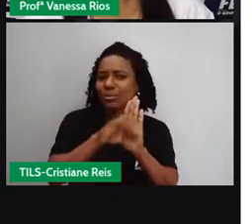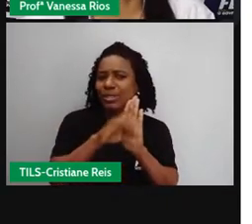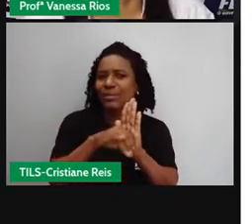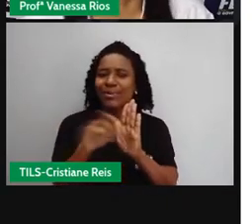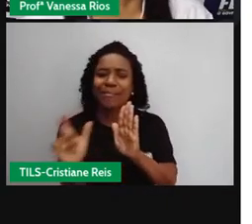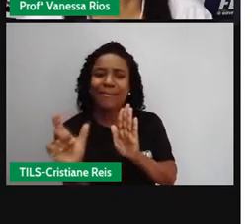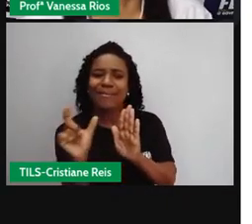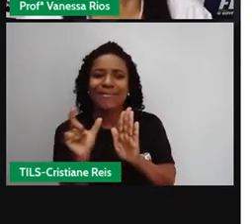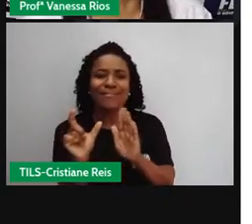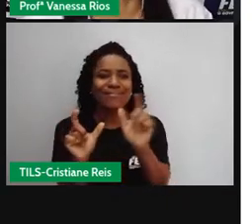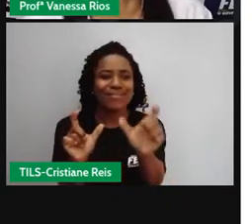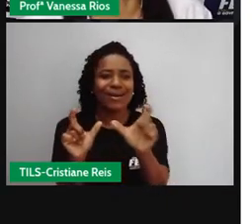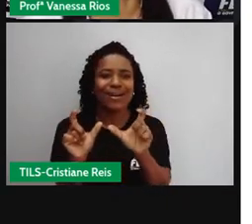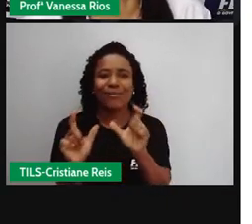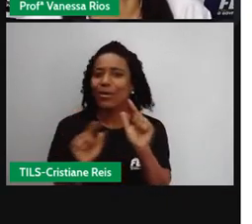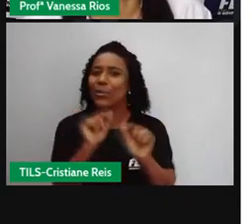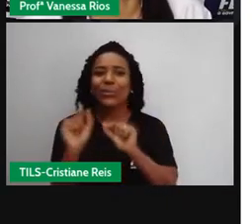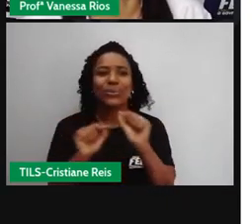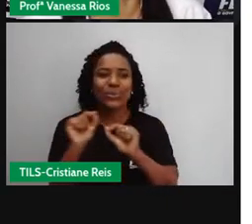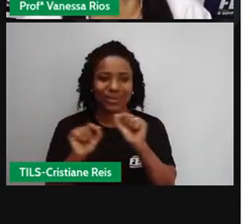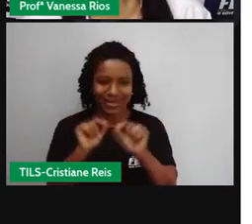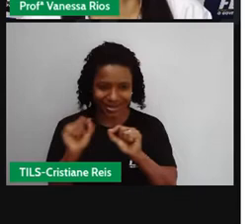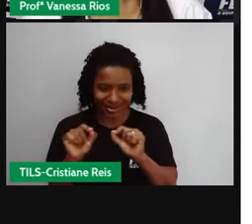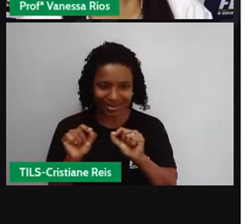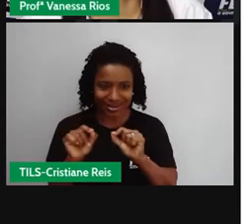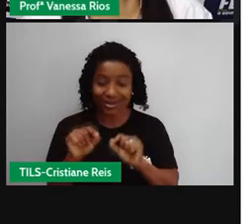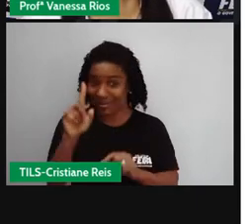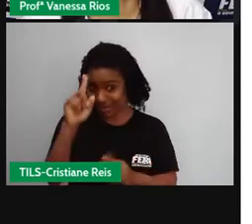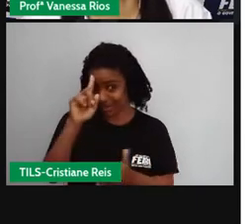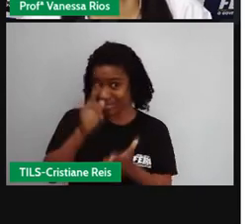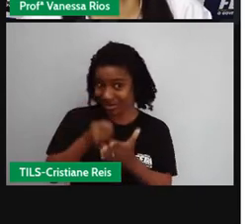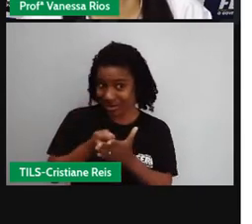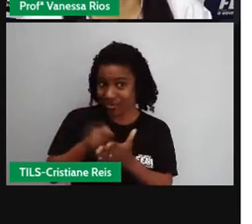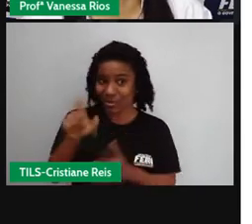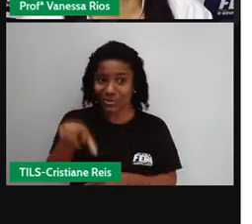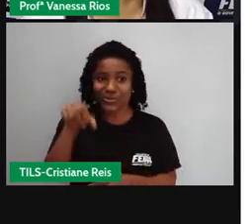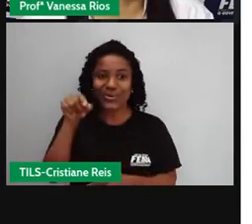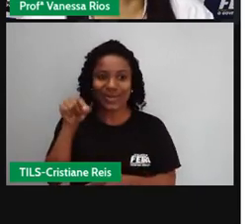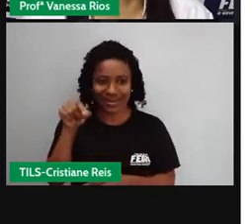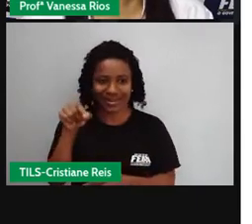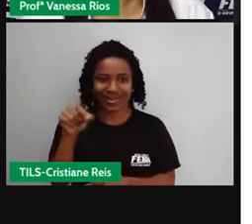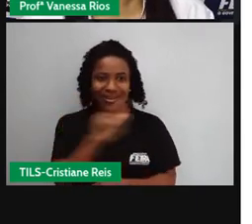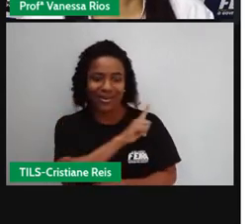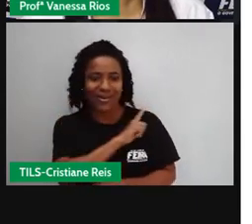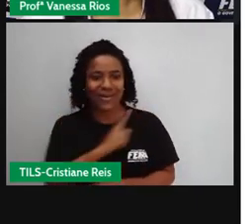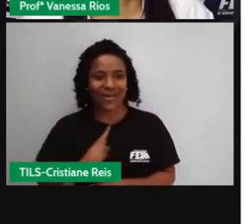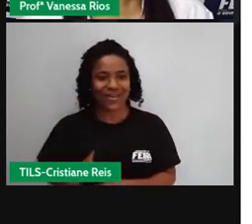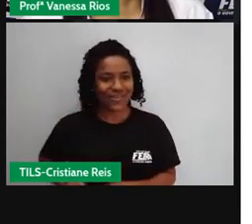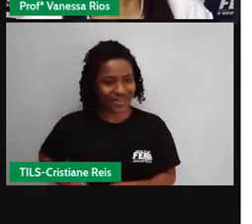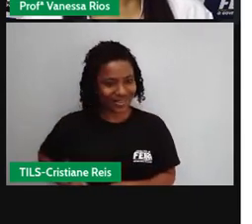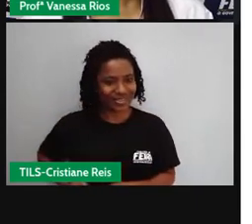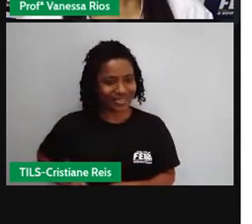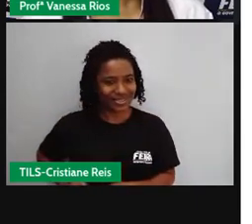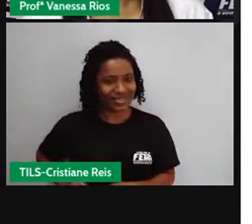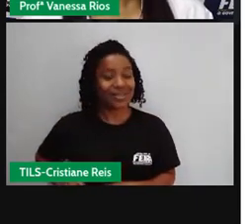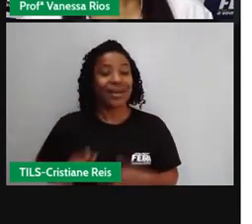essa ação de escolher os nossos governantes. E a Pro traz aí mais uma vez o conceito